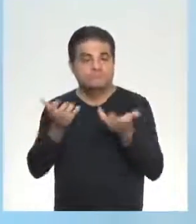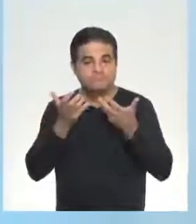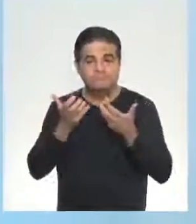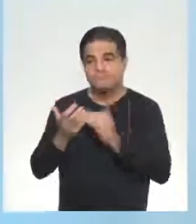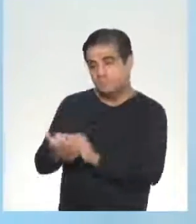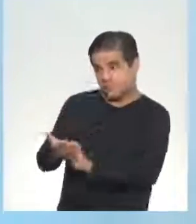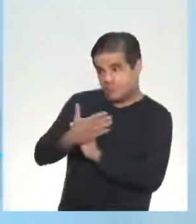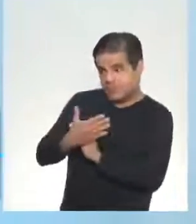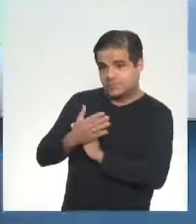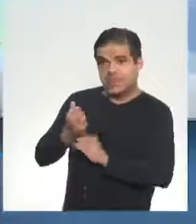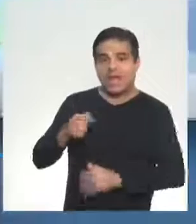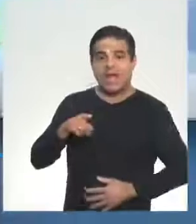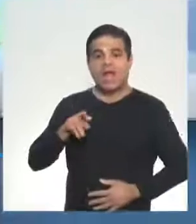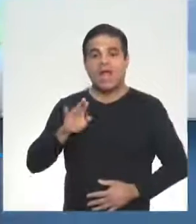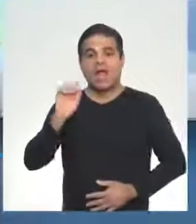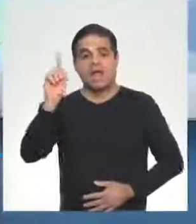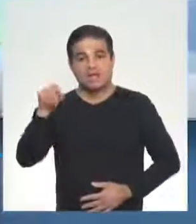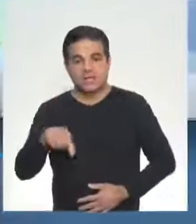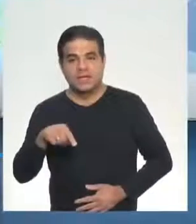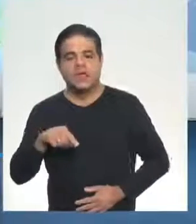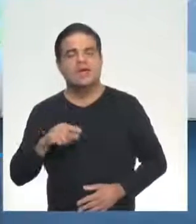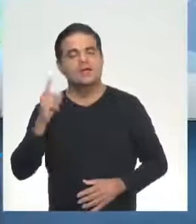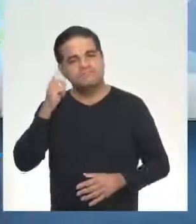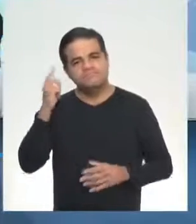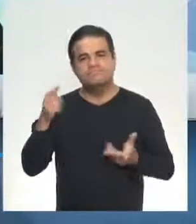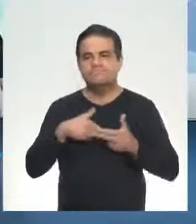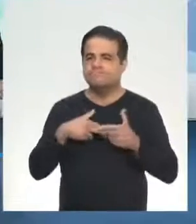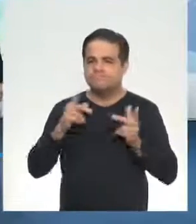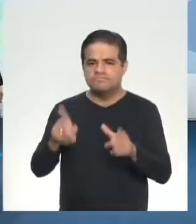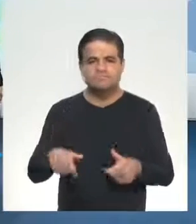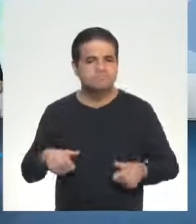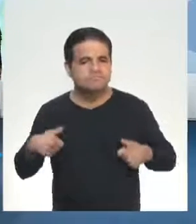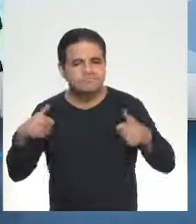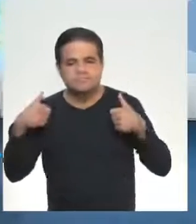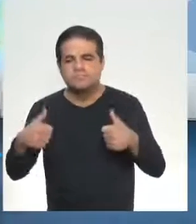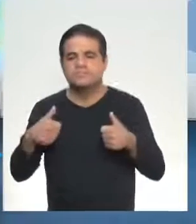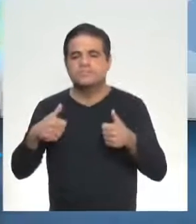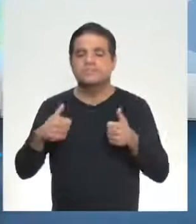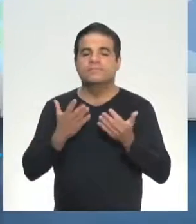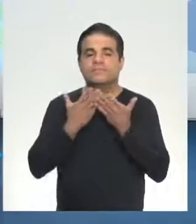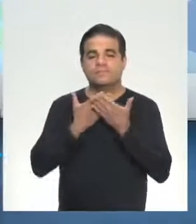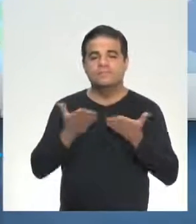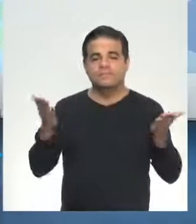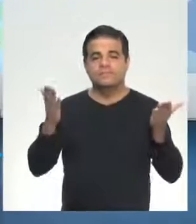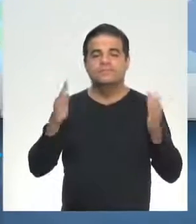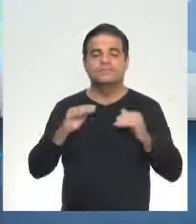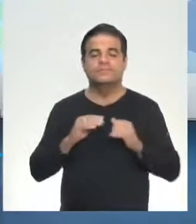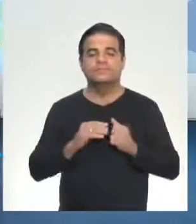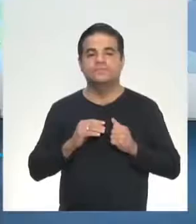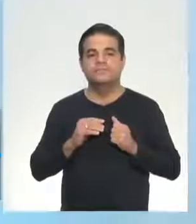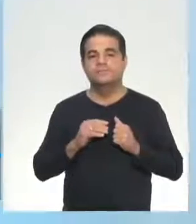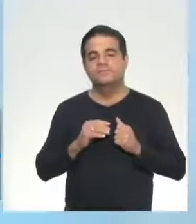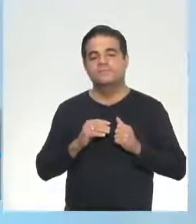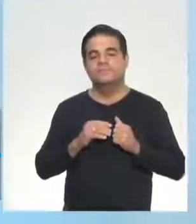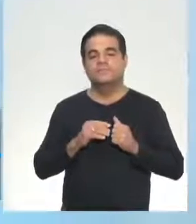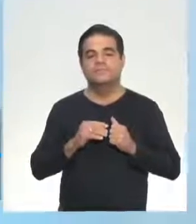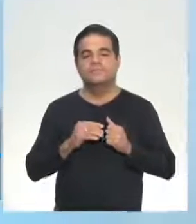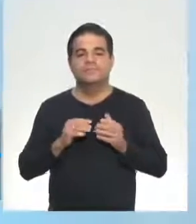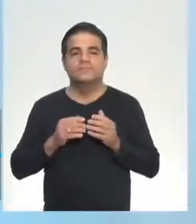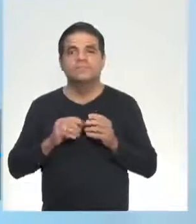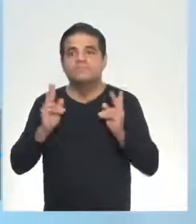ajuda aí, Andréia. Tá. Algo que eu quero que melhore, tá? Fique calmo. Mesmo que